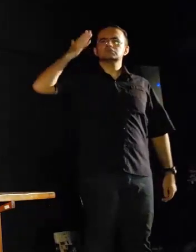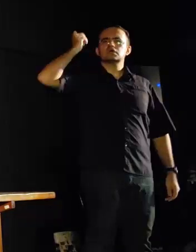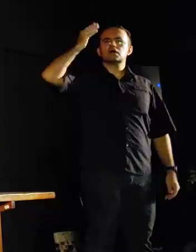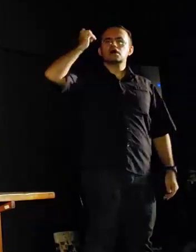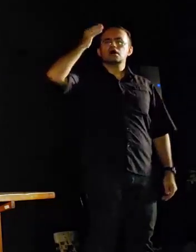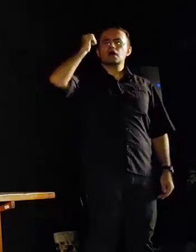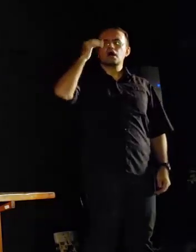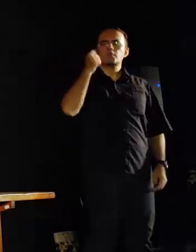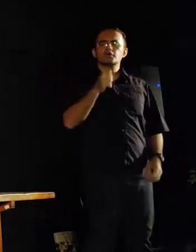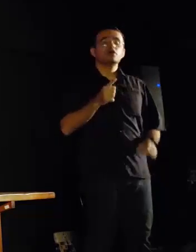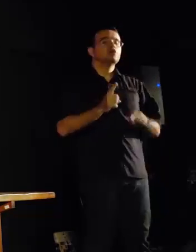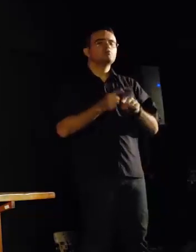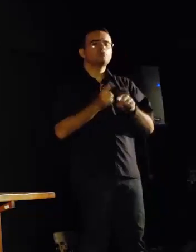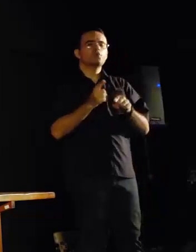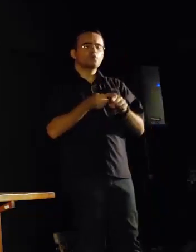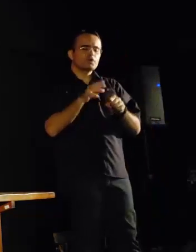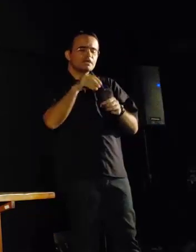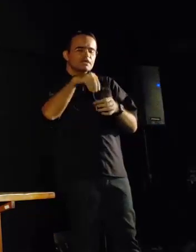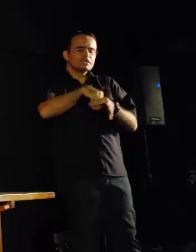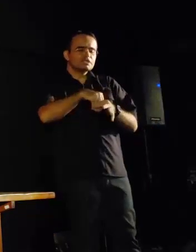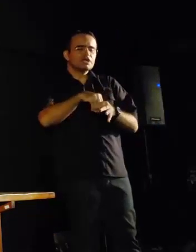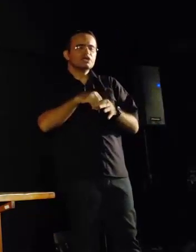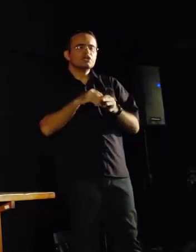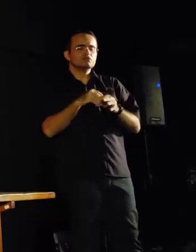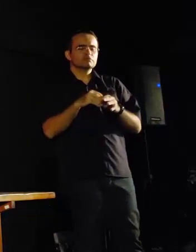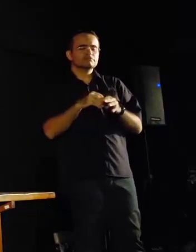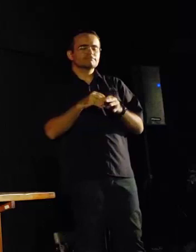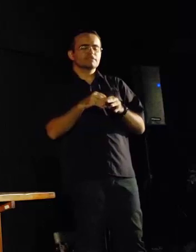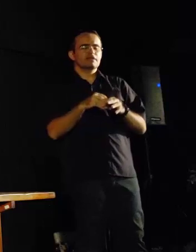numa situação onde você tem um governo frágil,